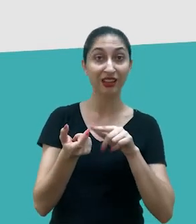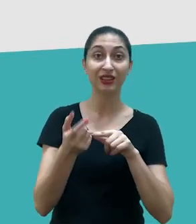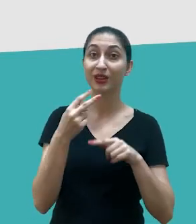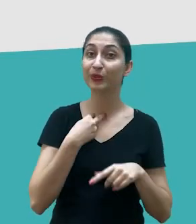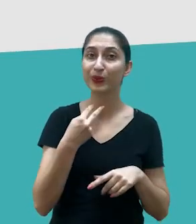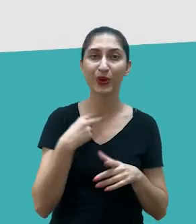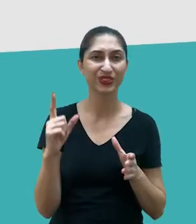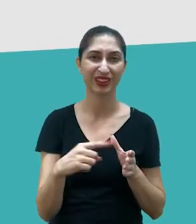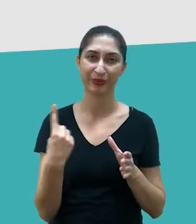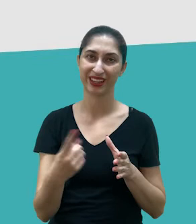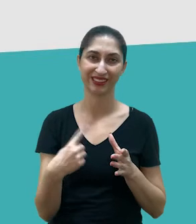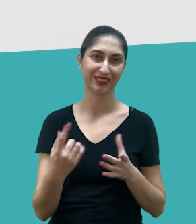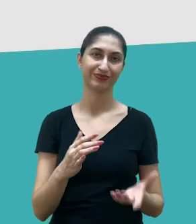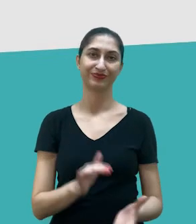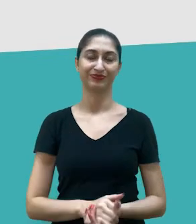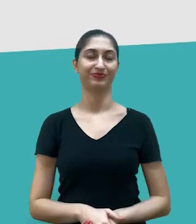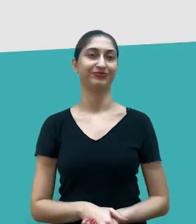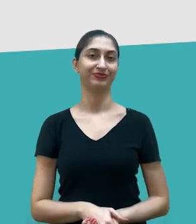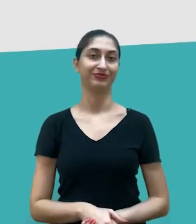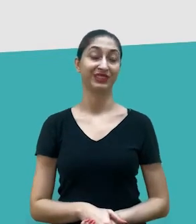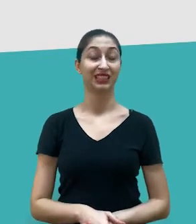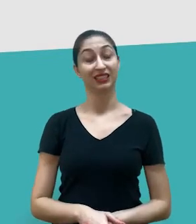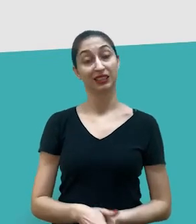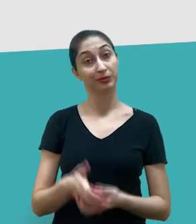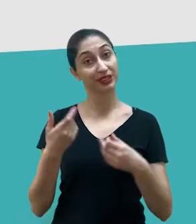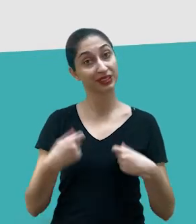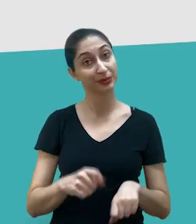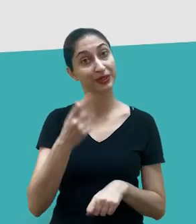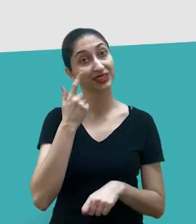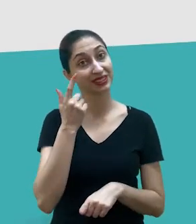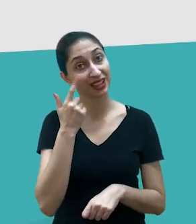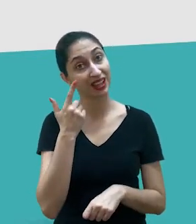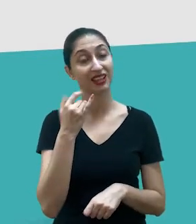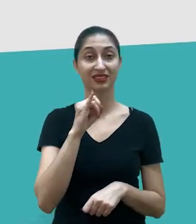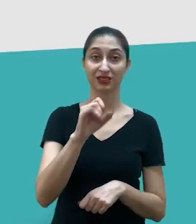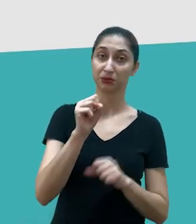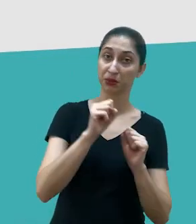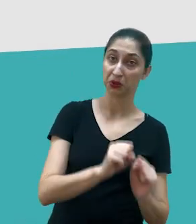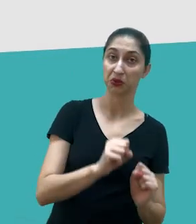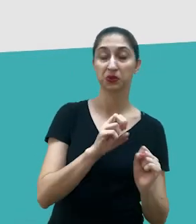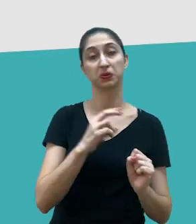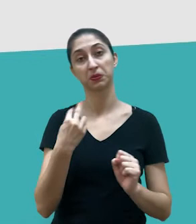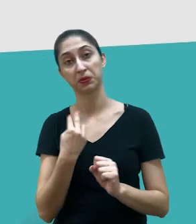a máquina. Então, pensar aquilo que pode usar cloro e alvejante, aquilo que não pode.